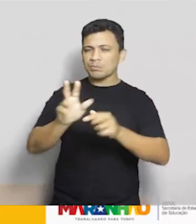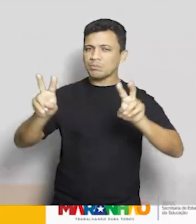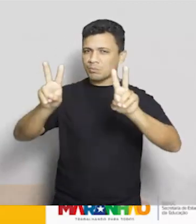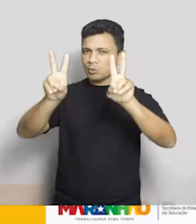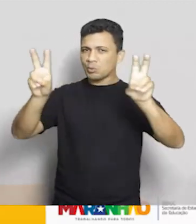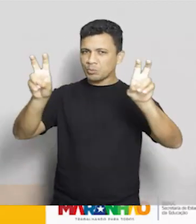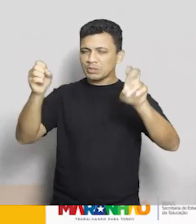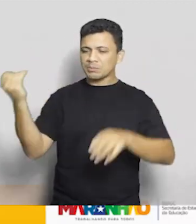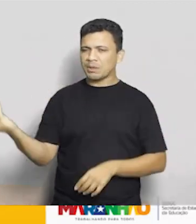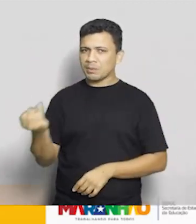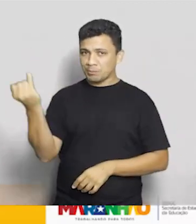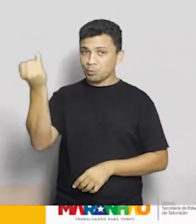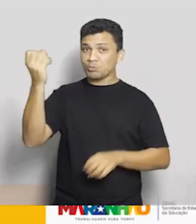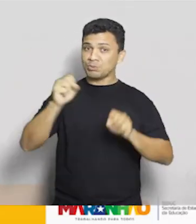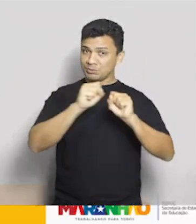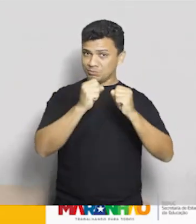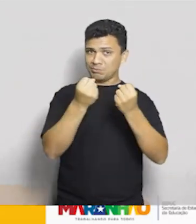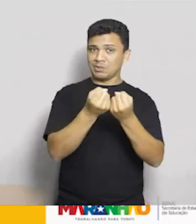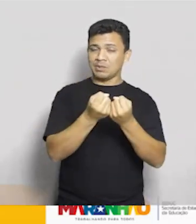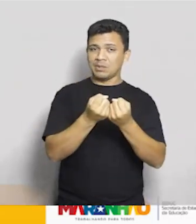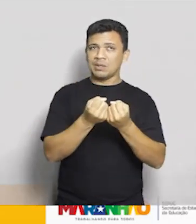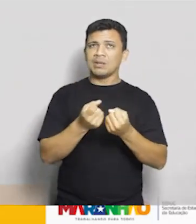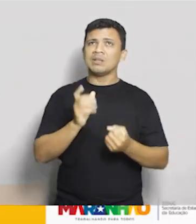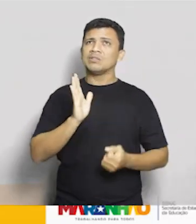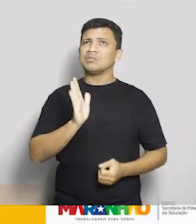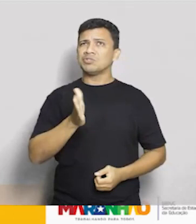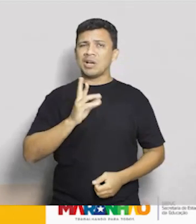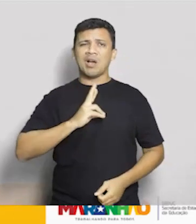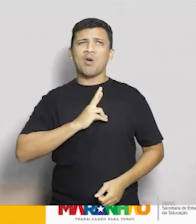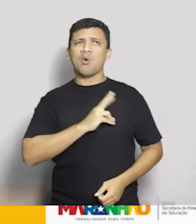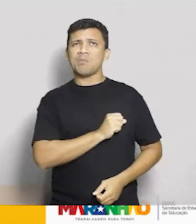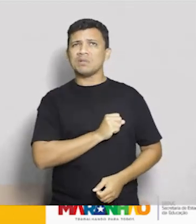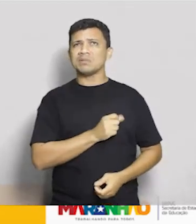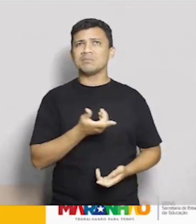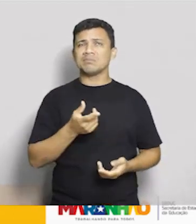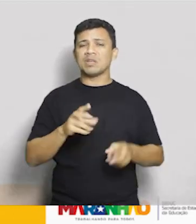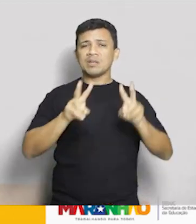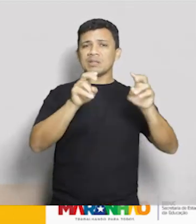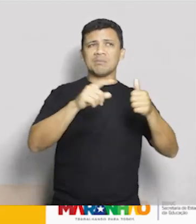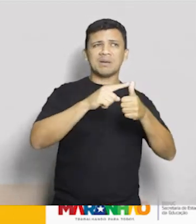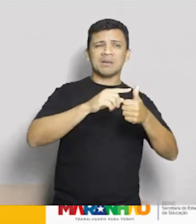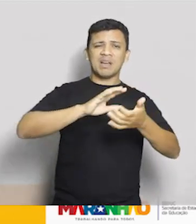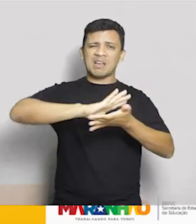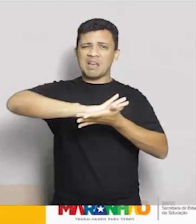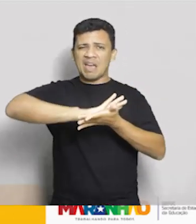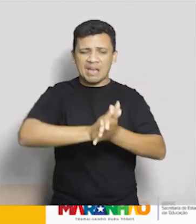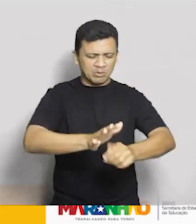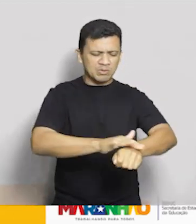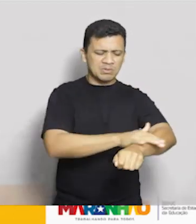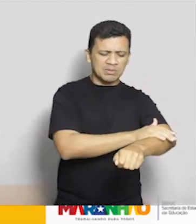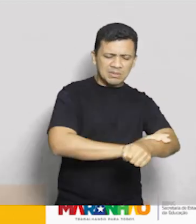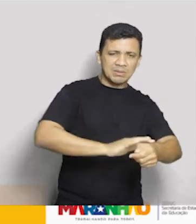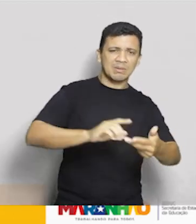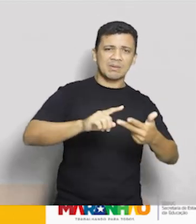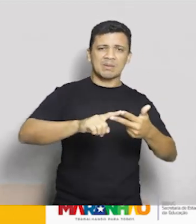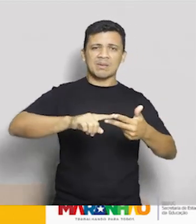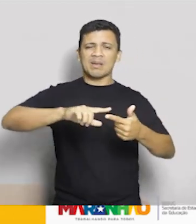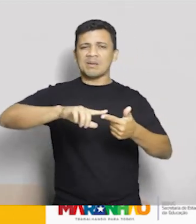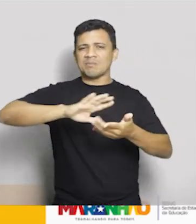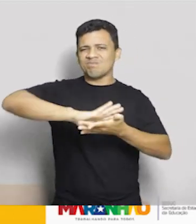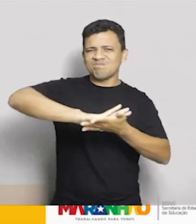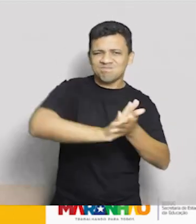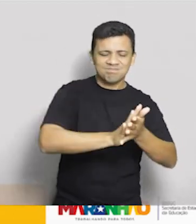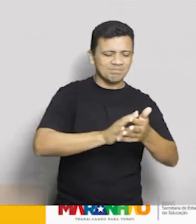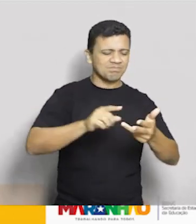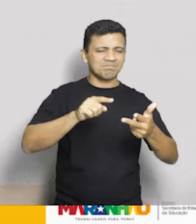relevante para a sociedade mas nós já tivemos romances que falaram por exemplo sobre racismo sobre preconceito sobre discriminação